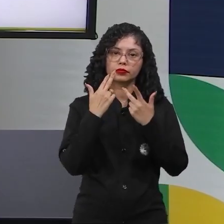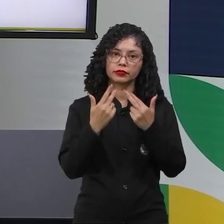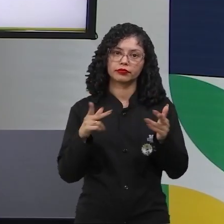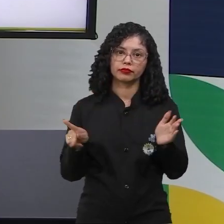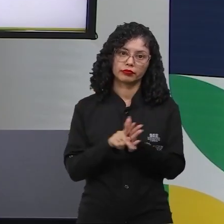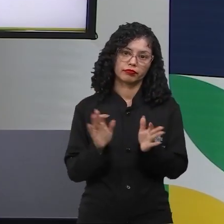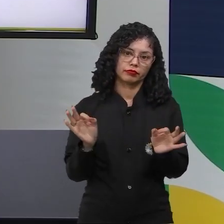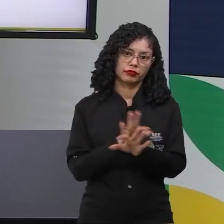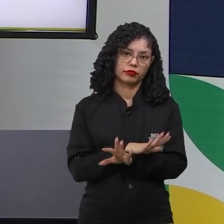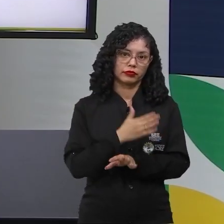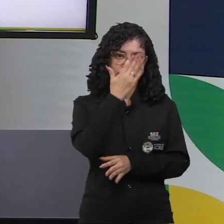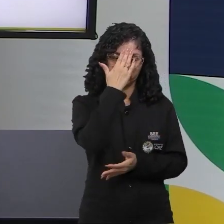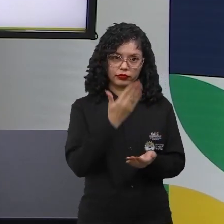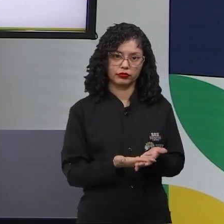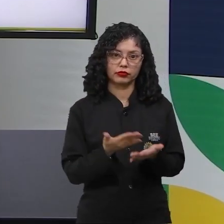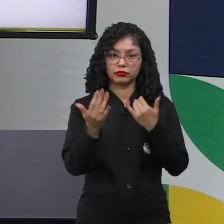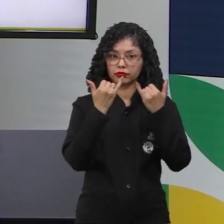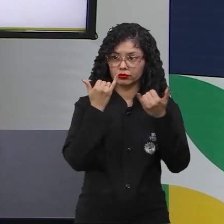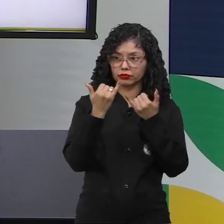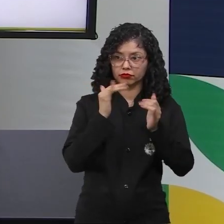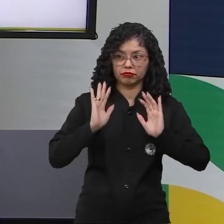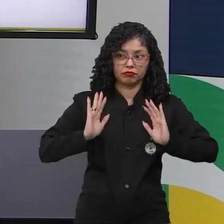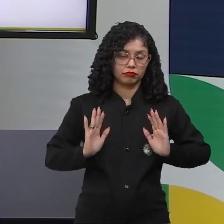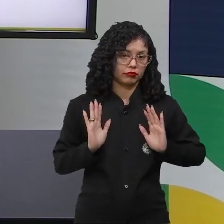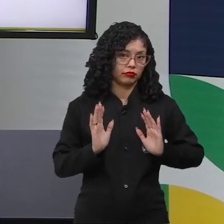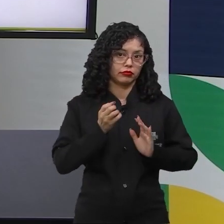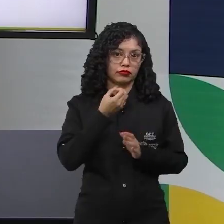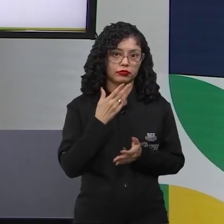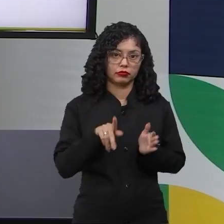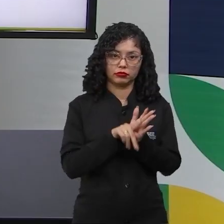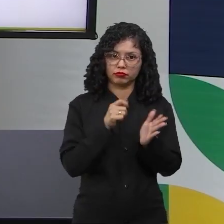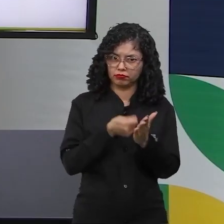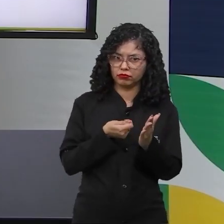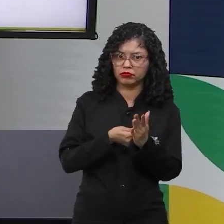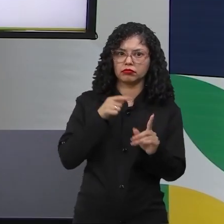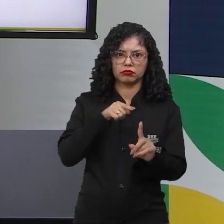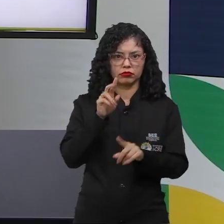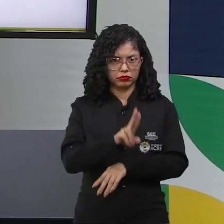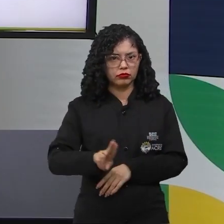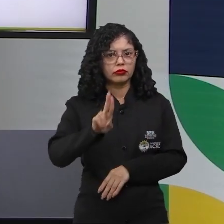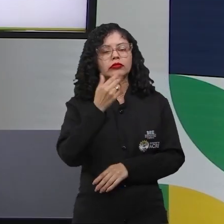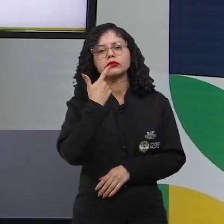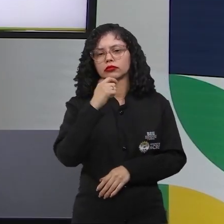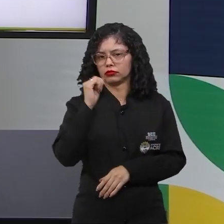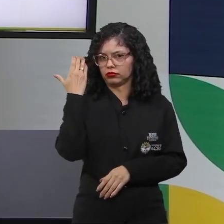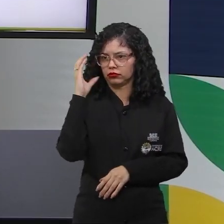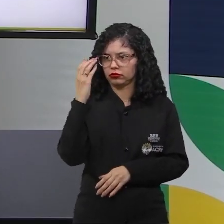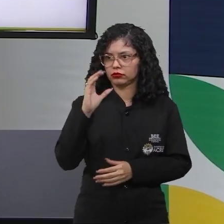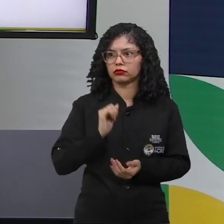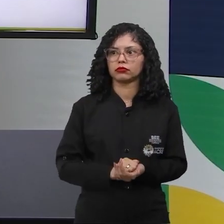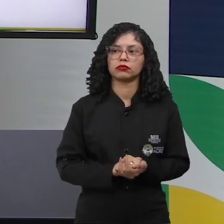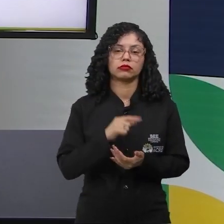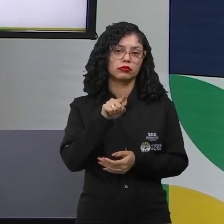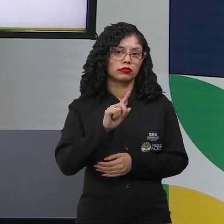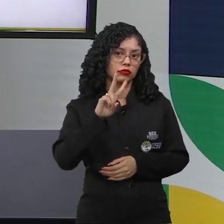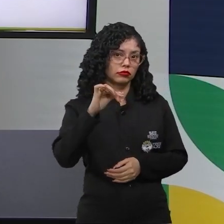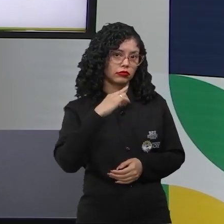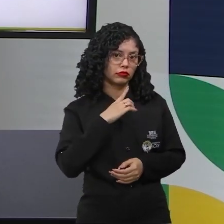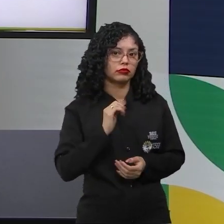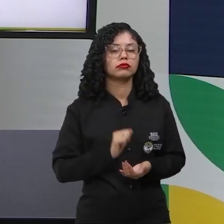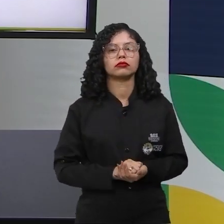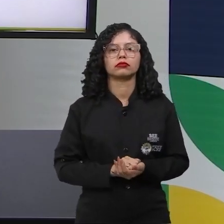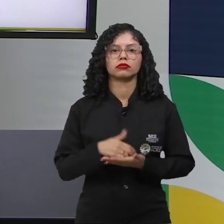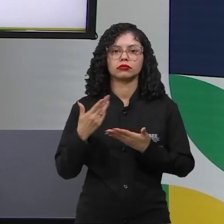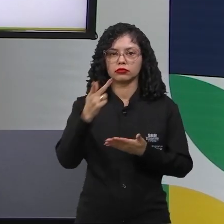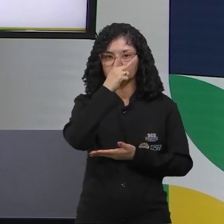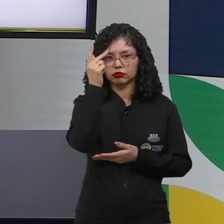acaba acreditando, porque são informações que são bem pertinentes, usam uma linguagem científica. Então, aquilo vai convencendo